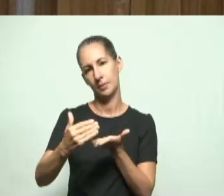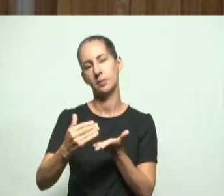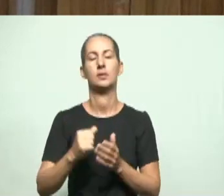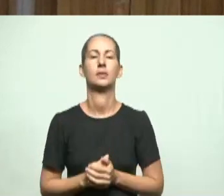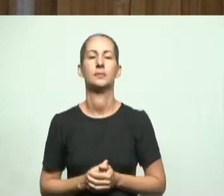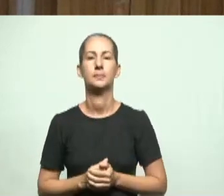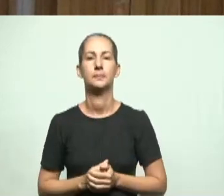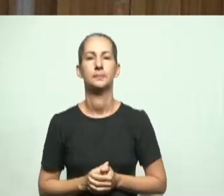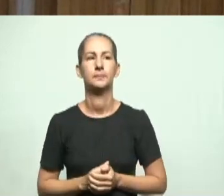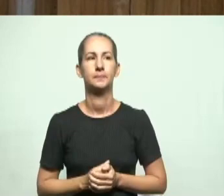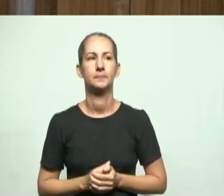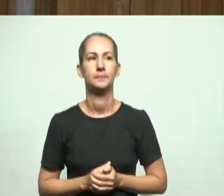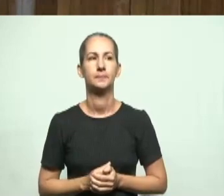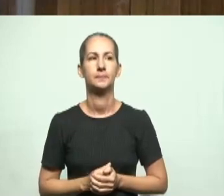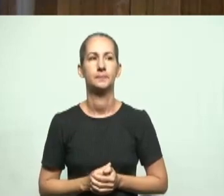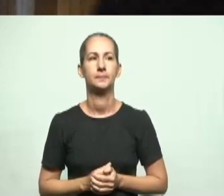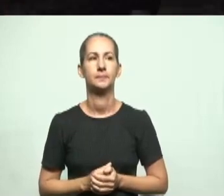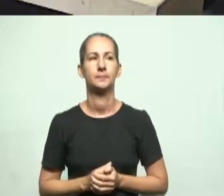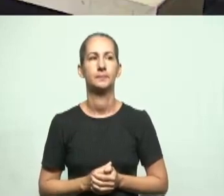sessão ordinária.